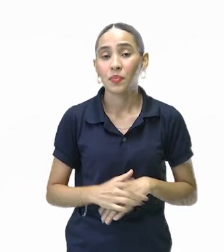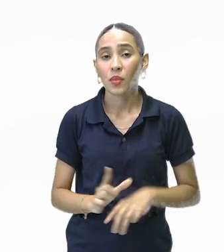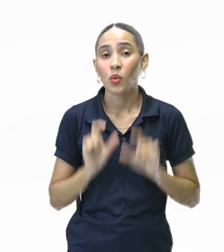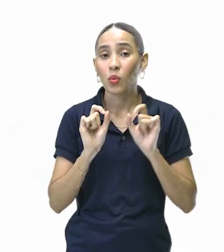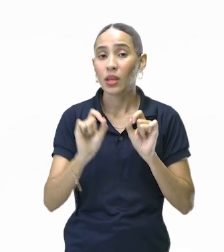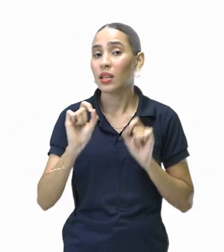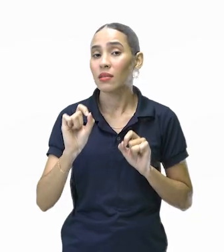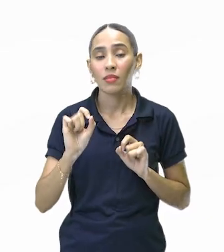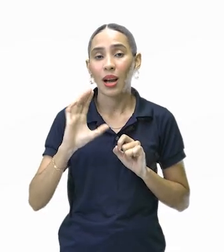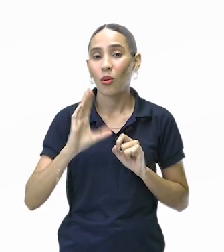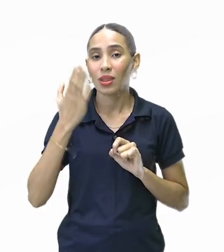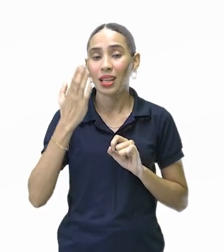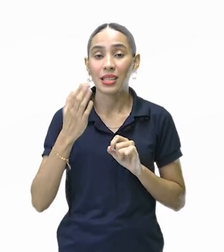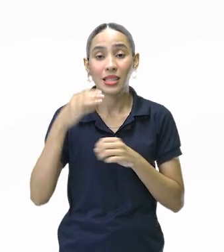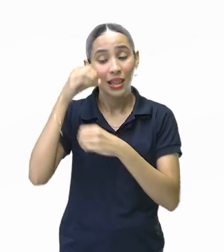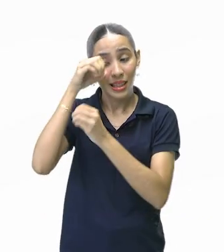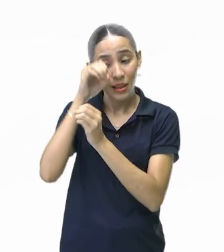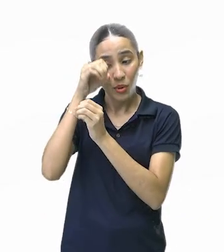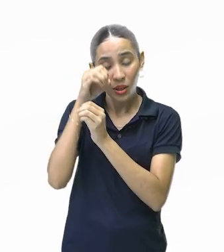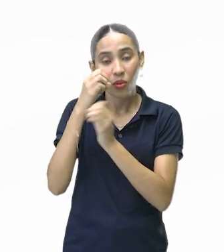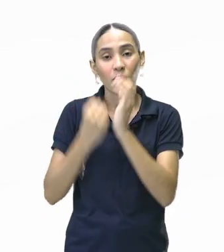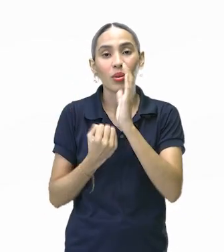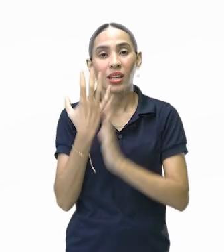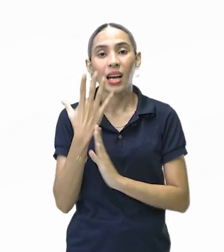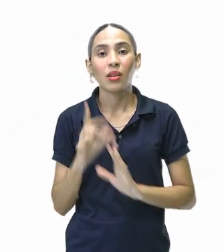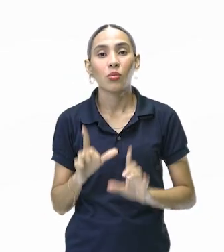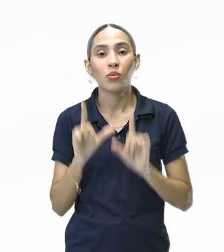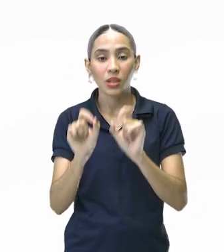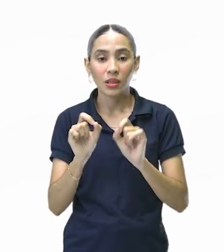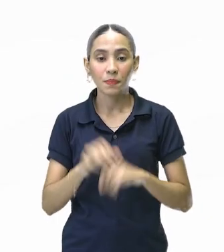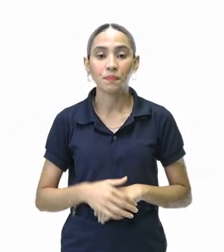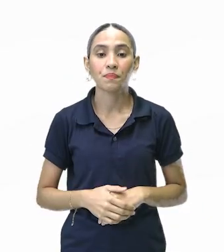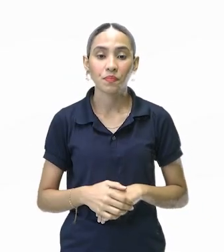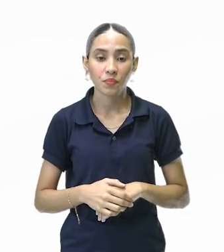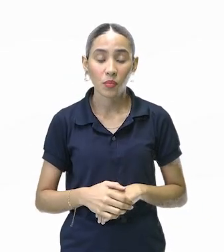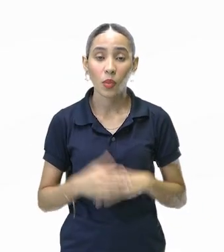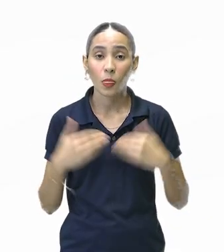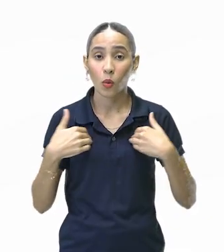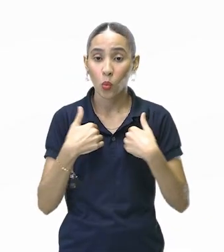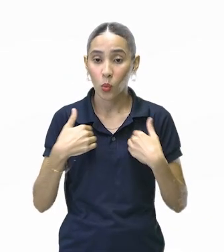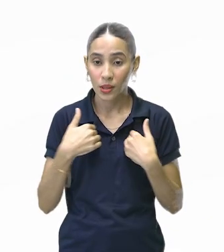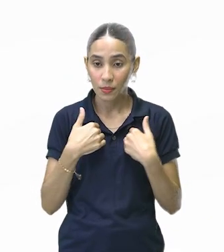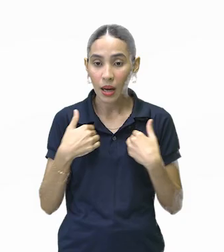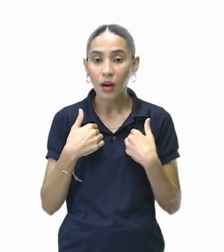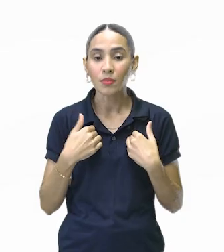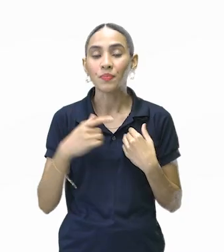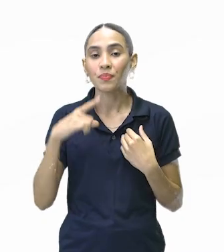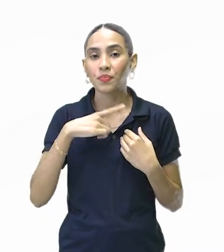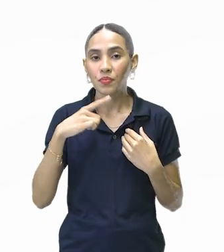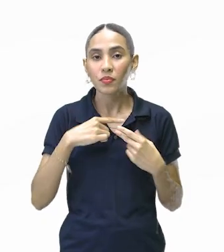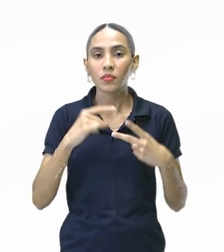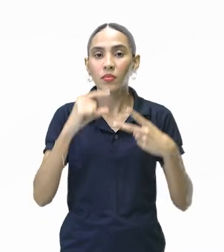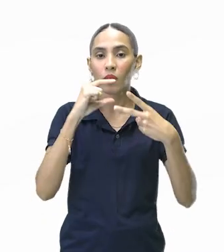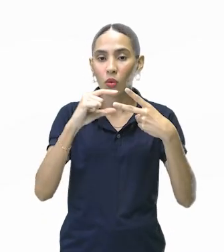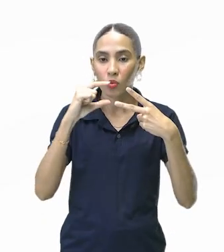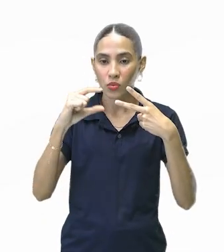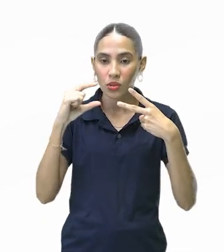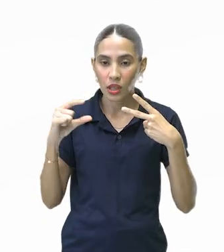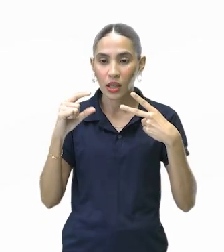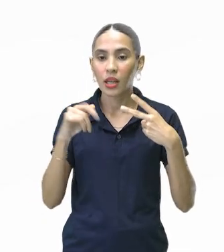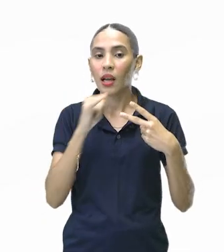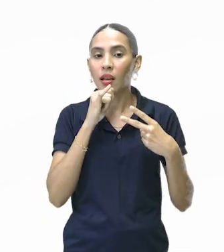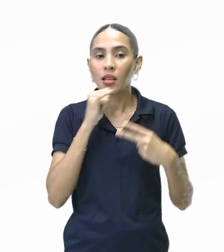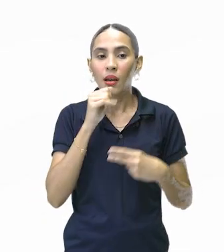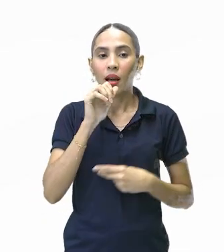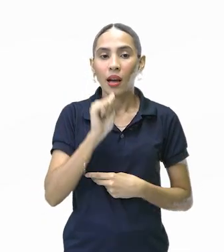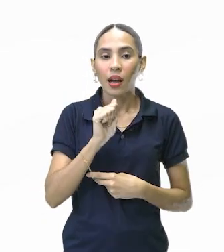que acontece? Em laboratório, foi criado ali um animal que tem um gene, tá? E no caso, o